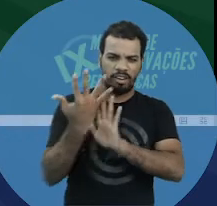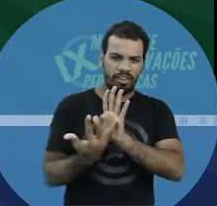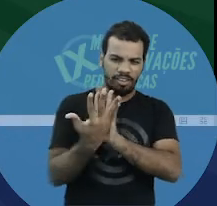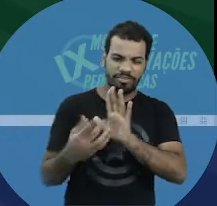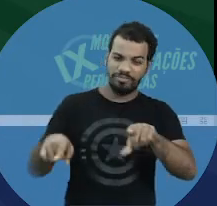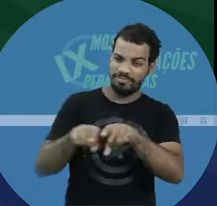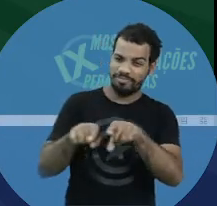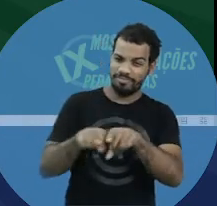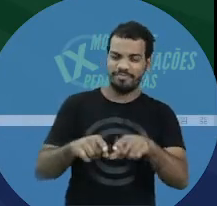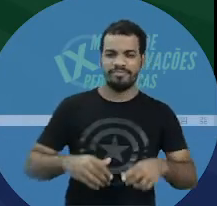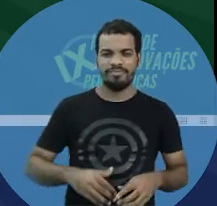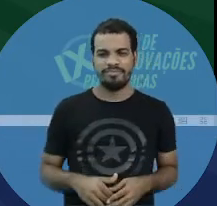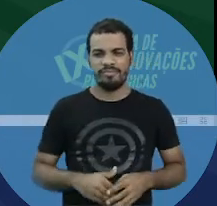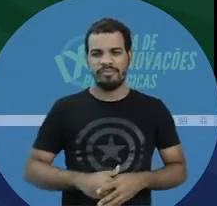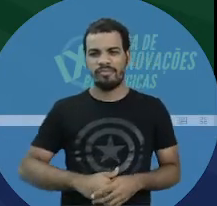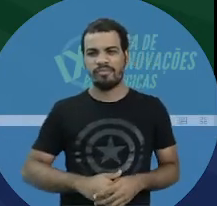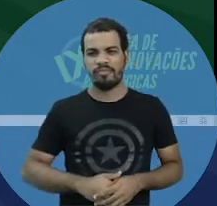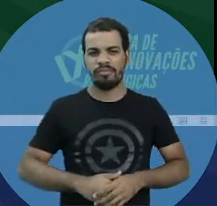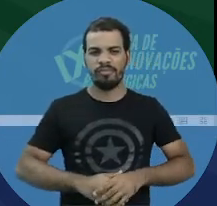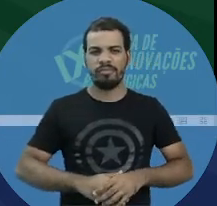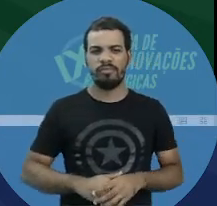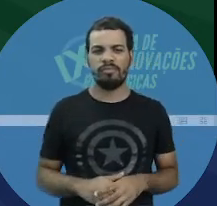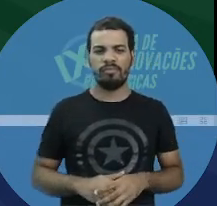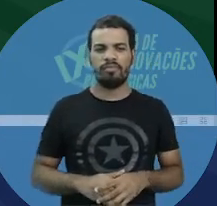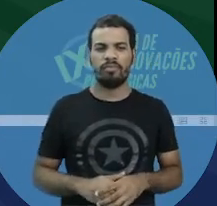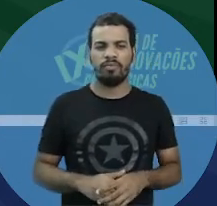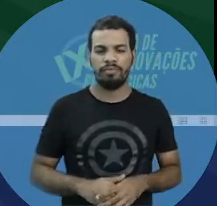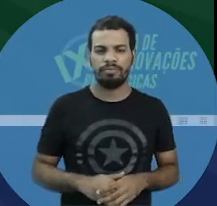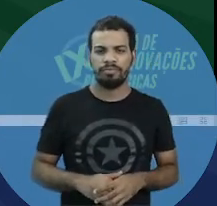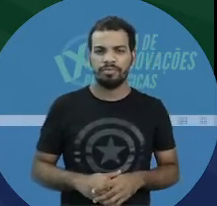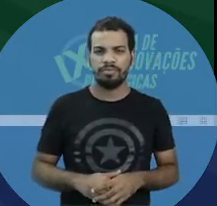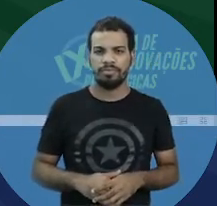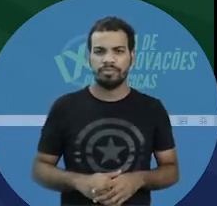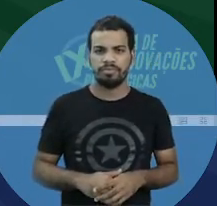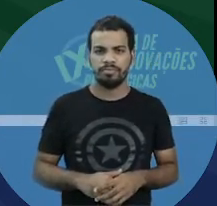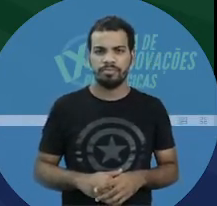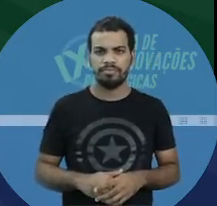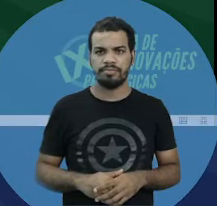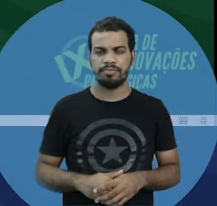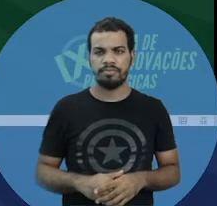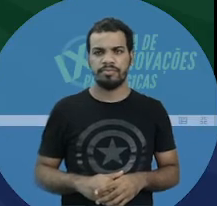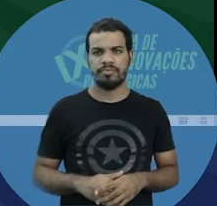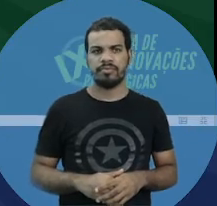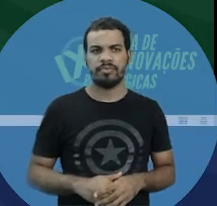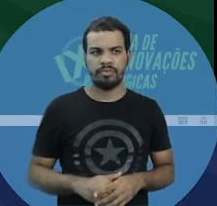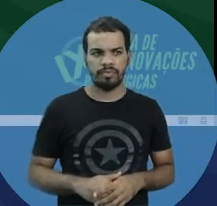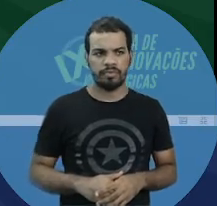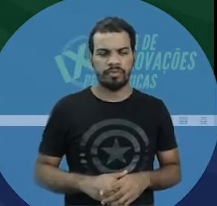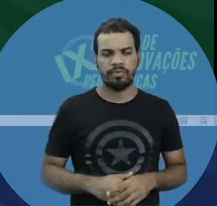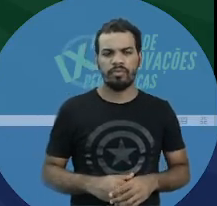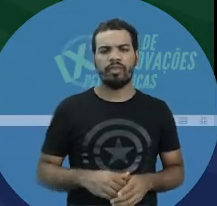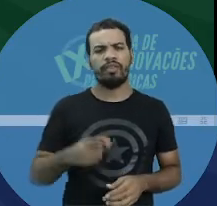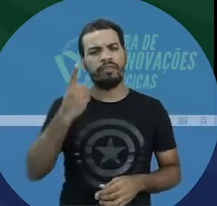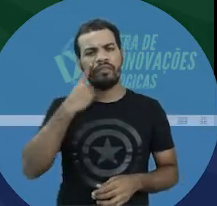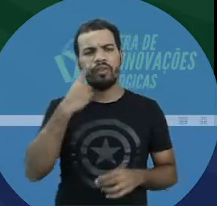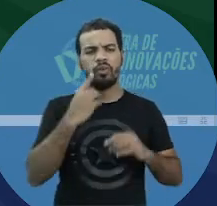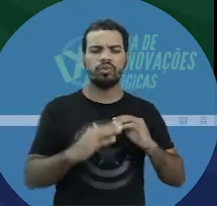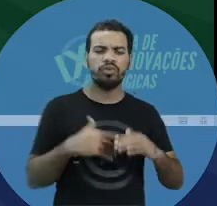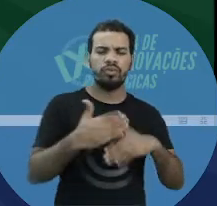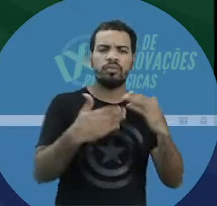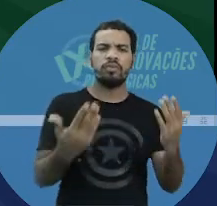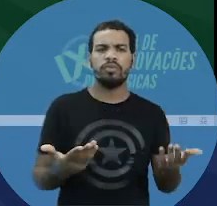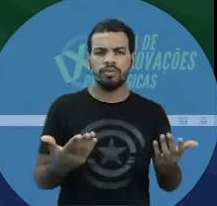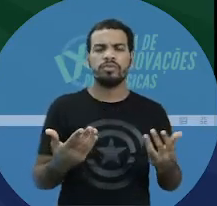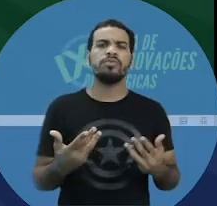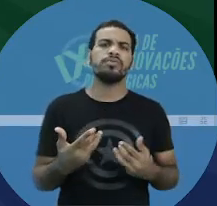Nós também fizemos uma inscrição para a horta, para ver o desenvolvimento, o que eles iam